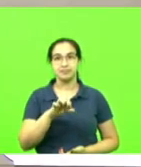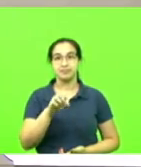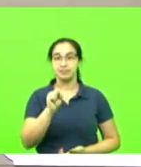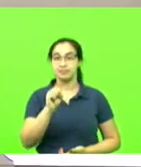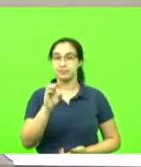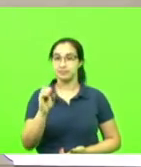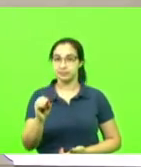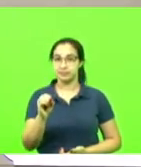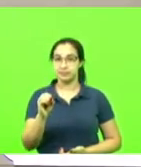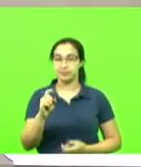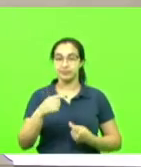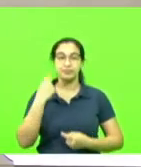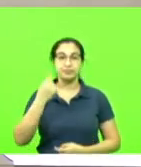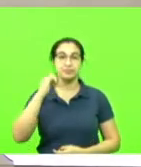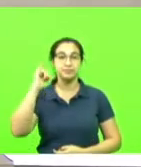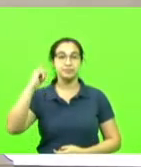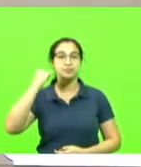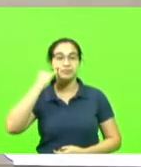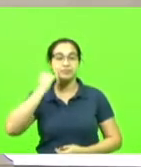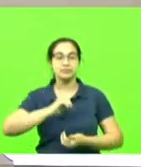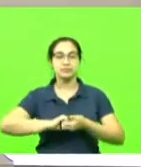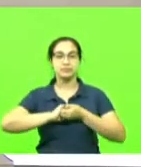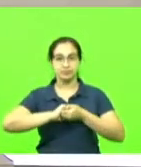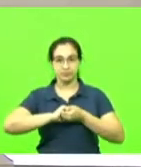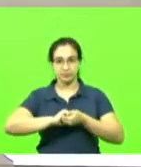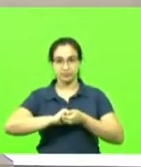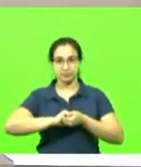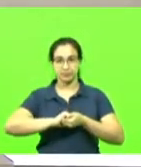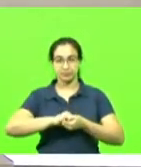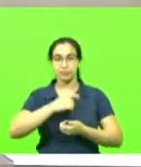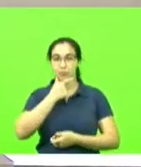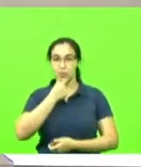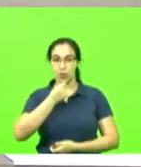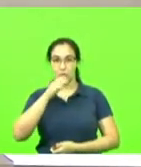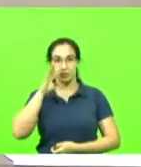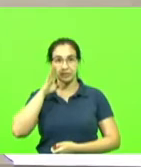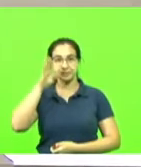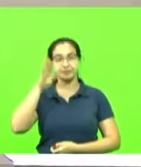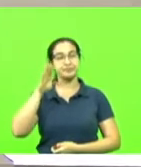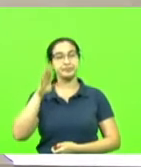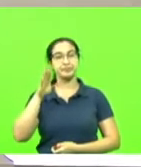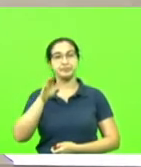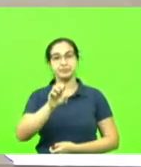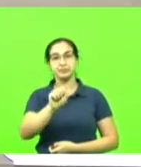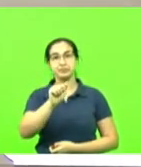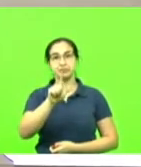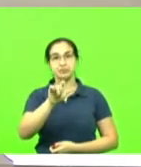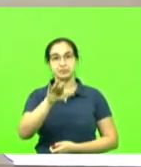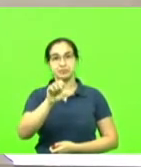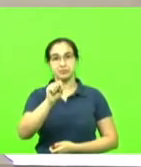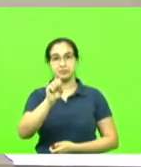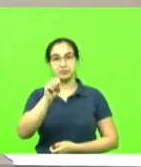deputado Gessé Lopes, cumprimentando o sargento de Polícia Militar Rodoviário Alisson Luiz de Oliveira por ter